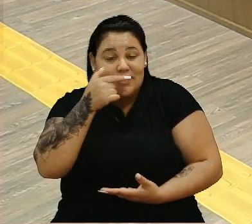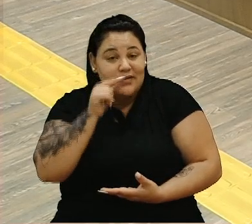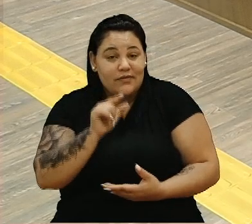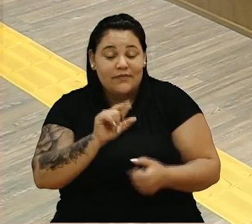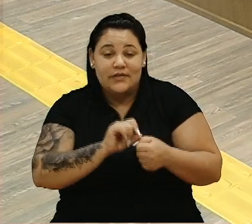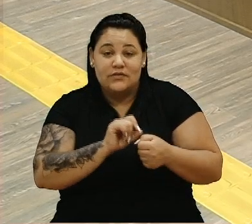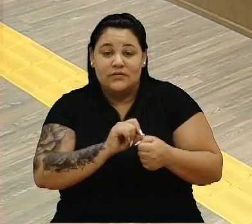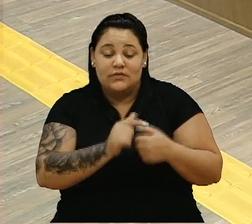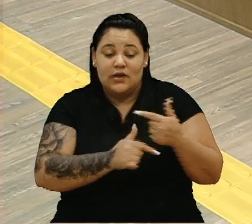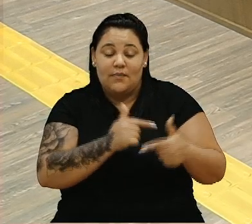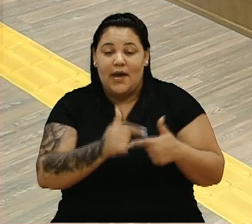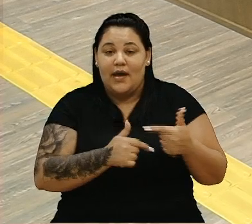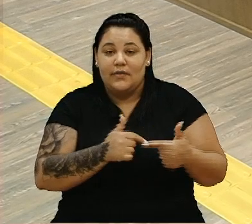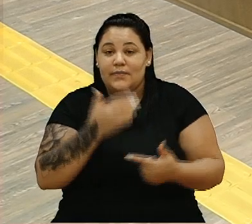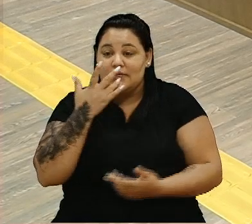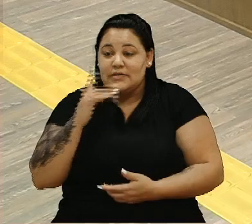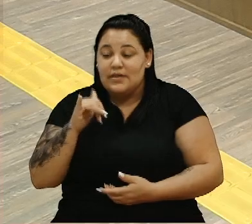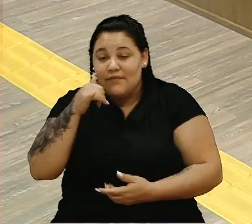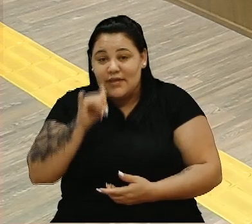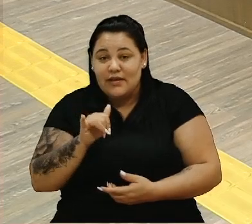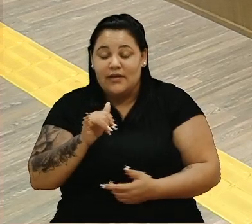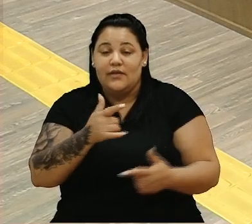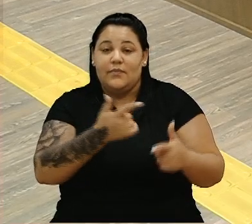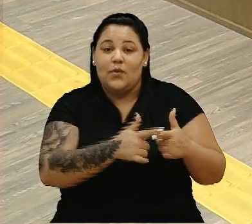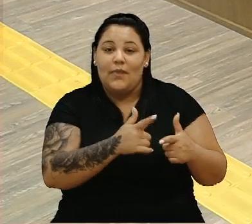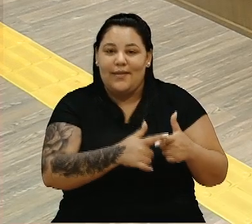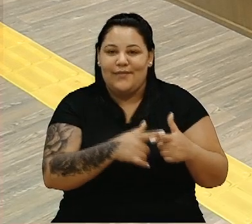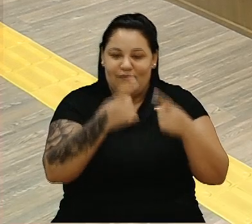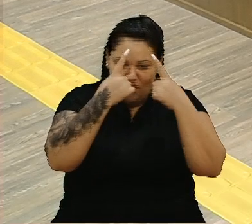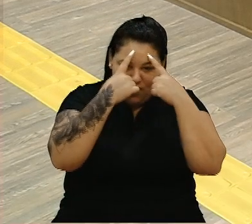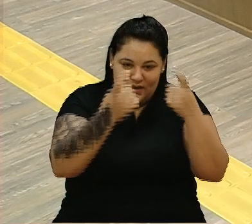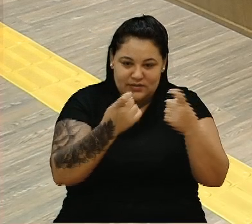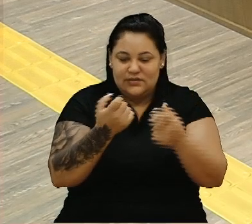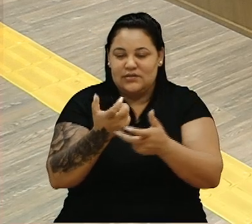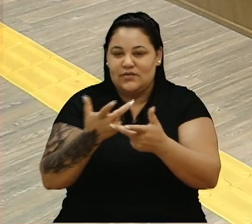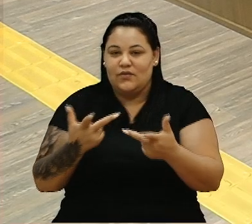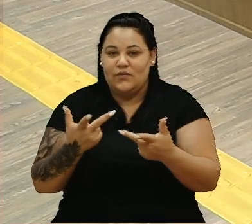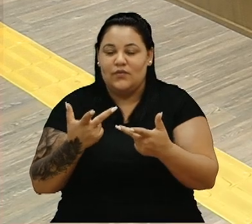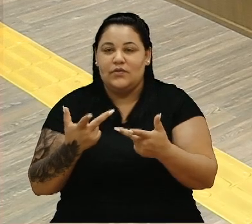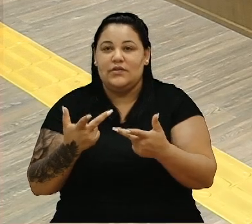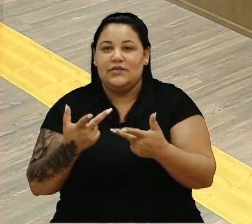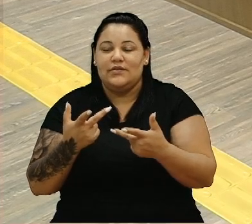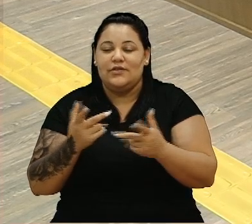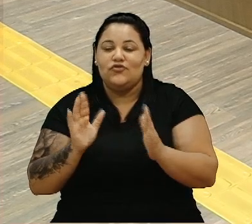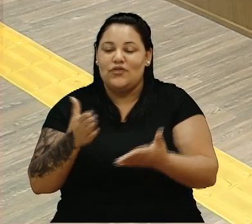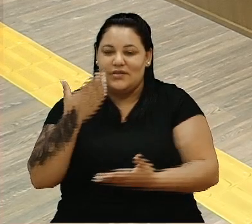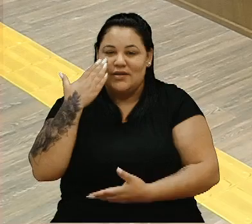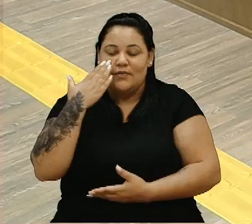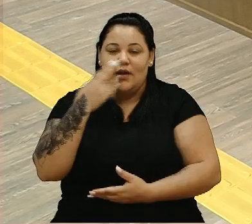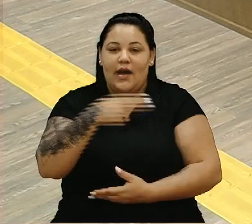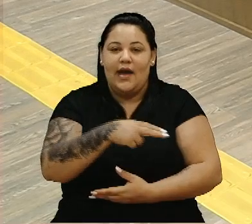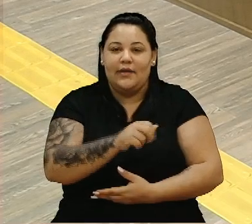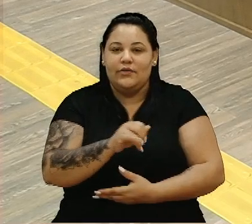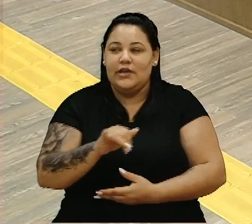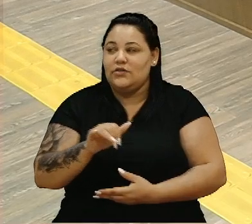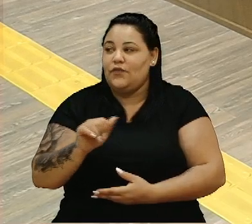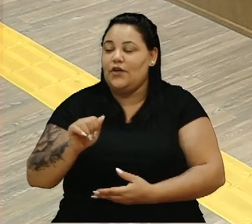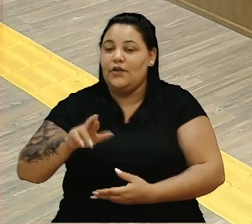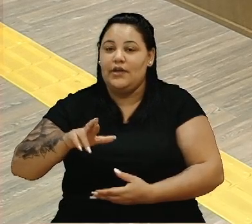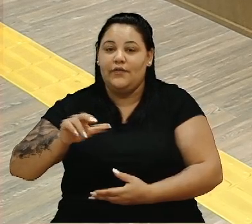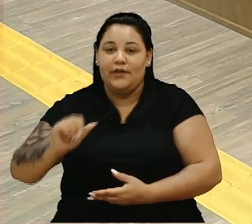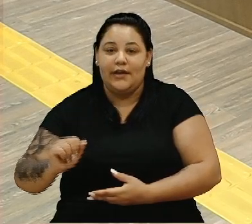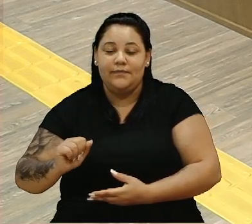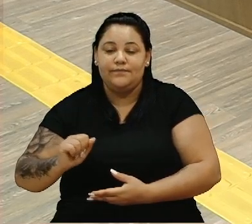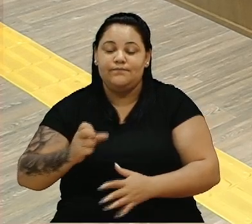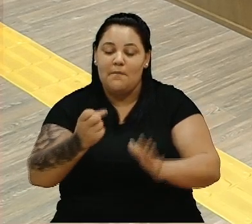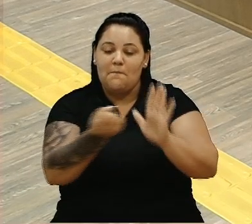para que as crianças não passem por situações de violência. E a gente sabe que o caso da Nayara foi algo que chocou toda a